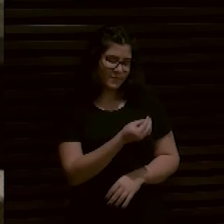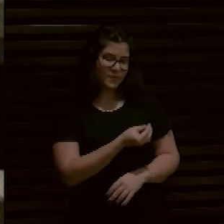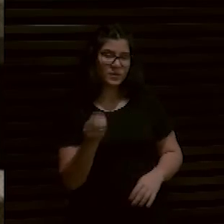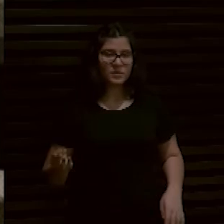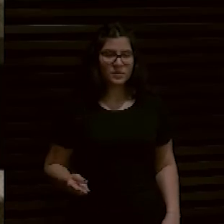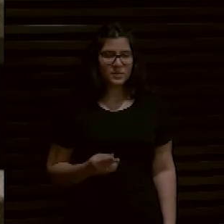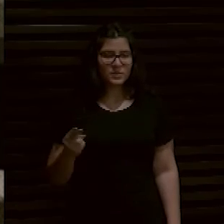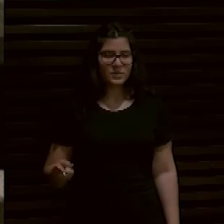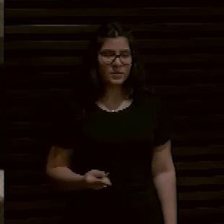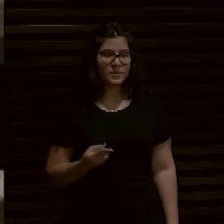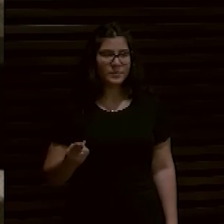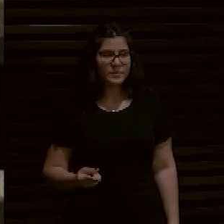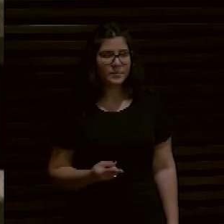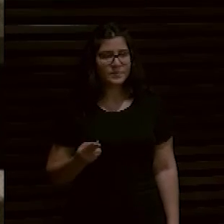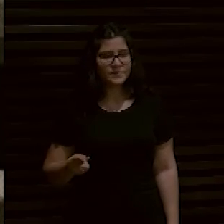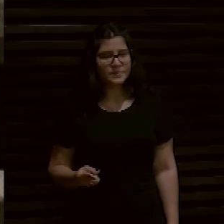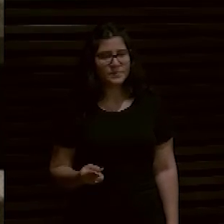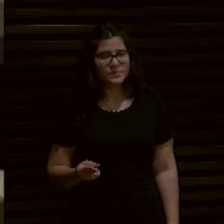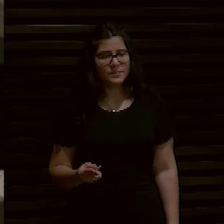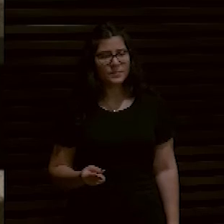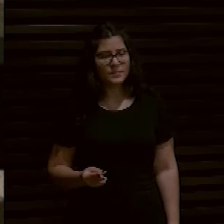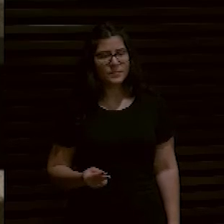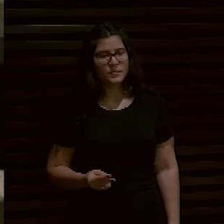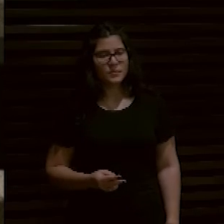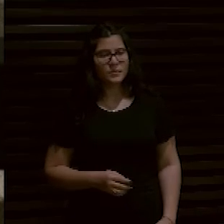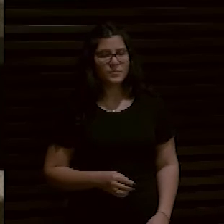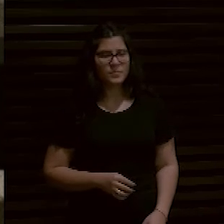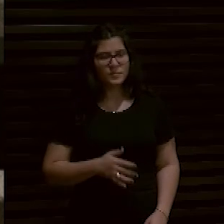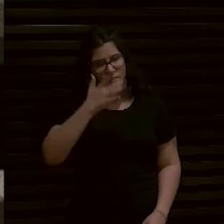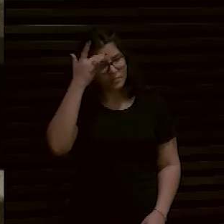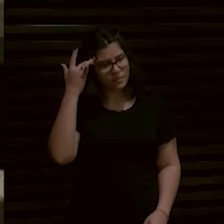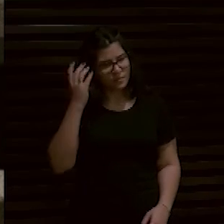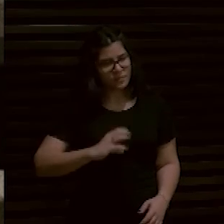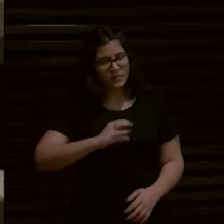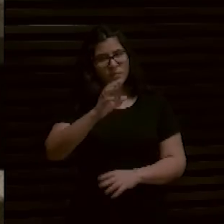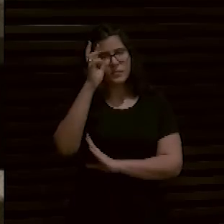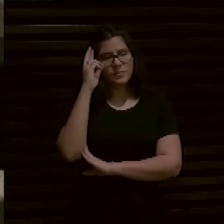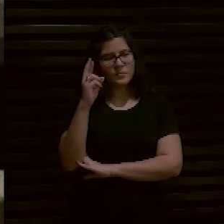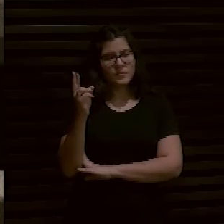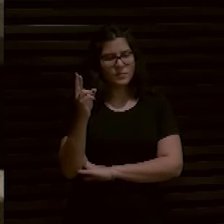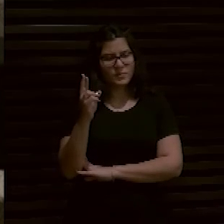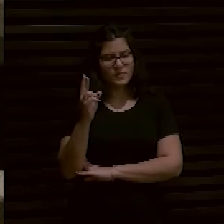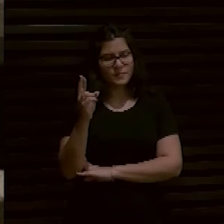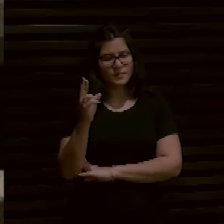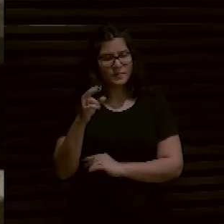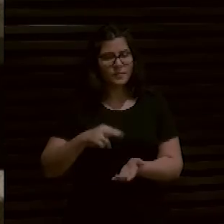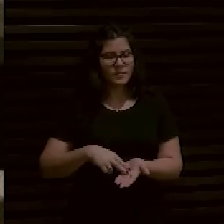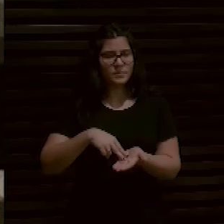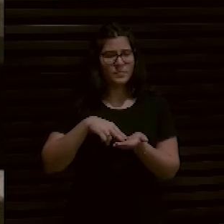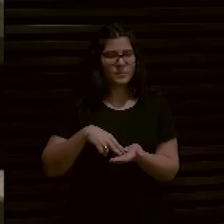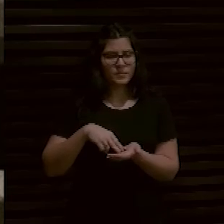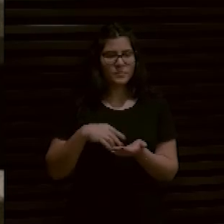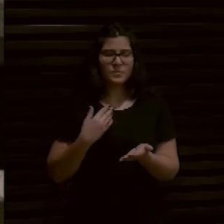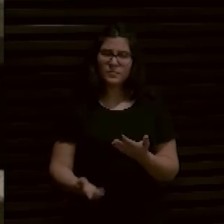eterna. O homem, a árvore que confia no Senhor, é inacessível. Não perde o vigor